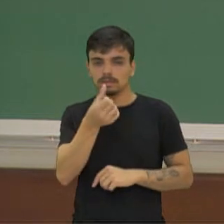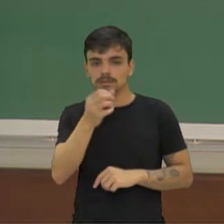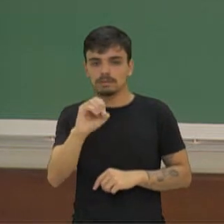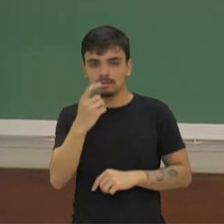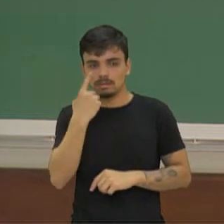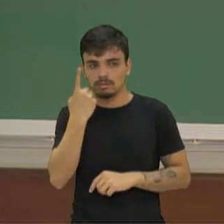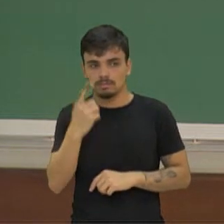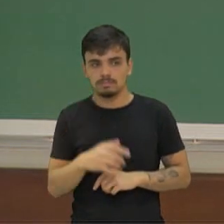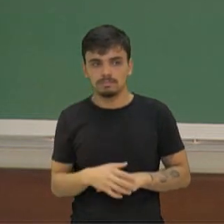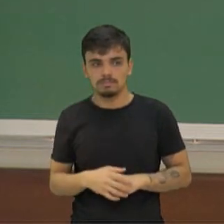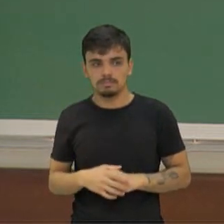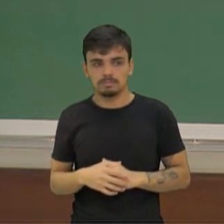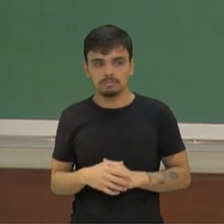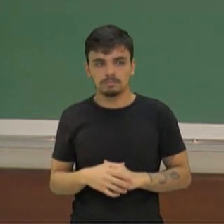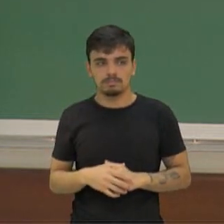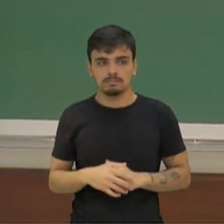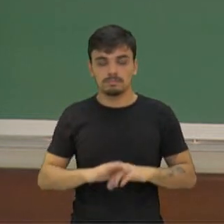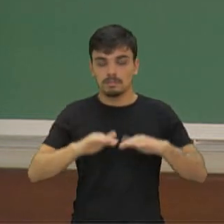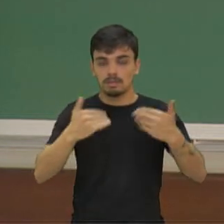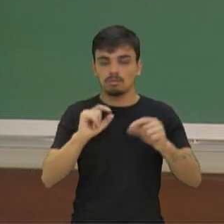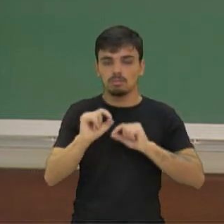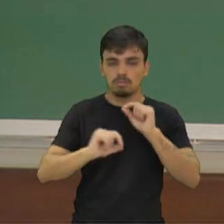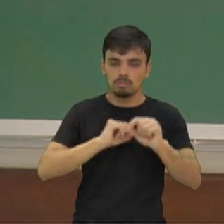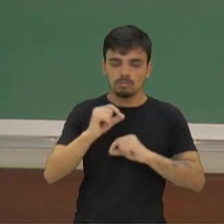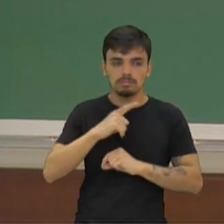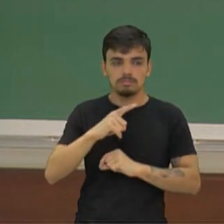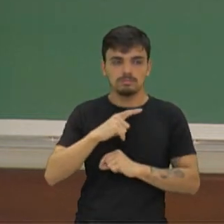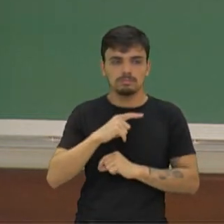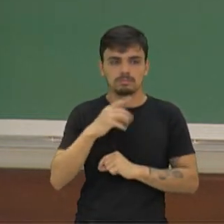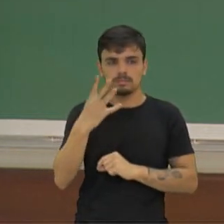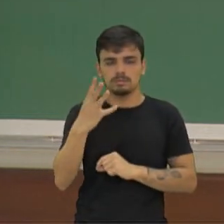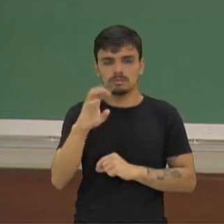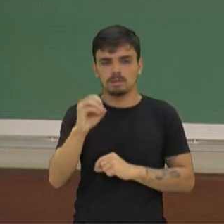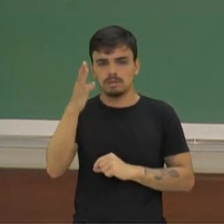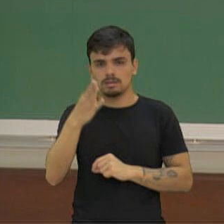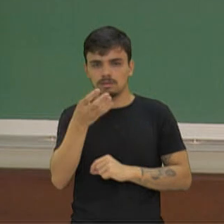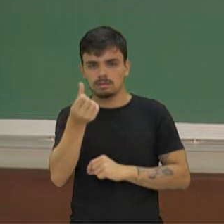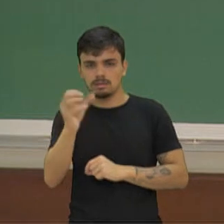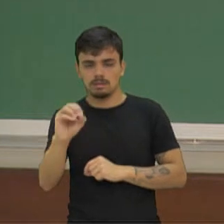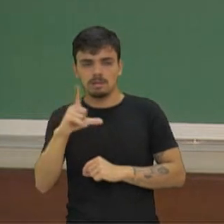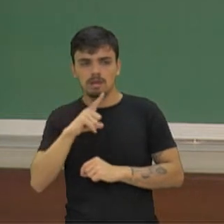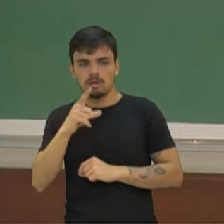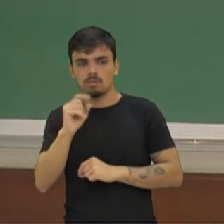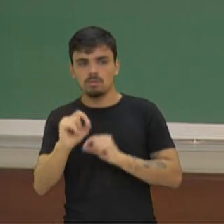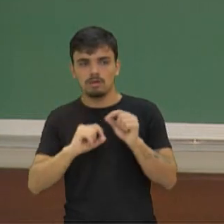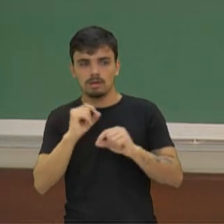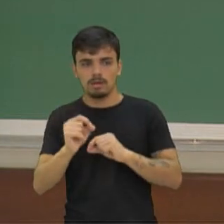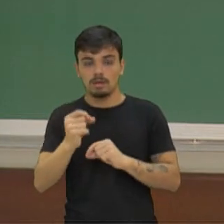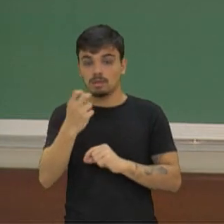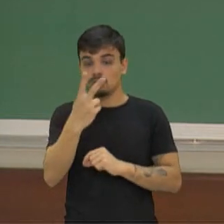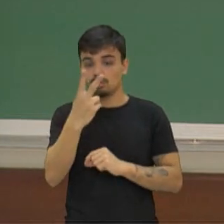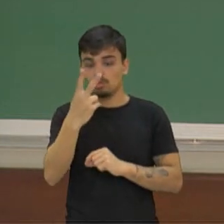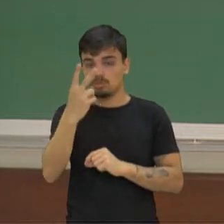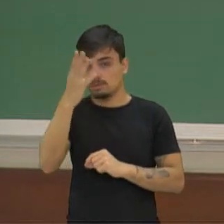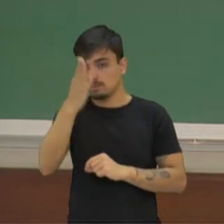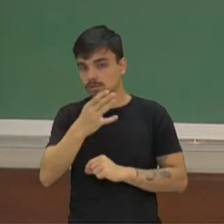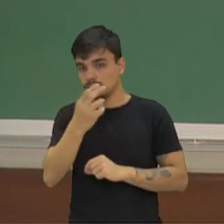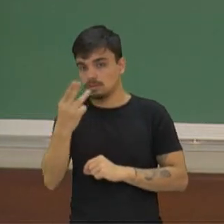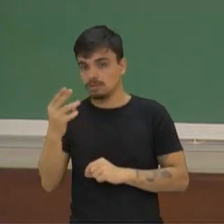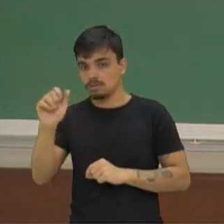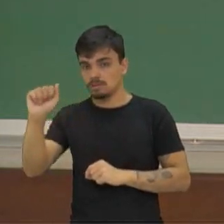primeiro. Então, eu vou ter 40 sobre 60, que dá 2/3 de ampere. Só simplificar as